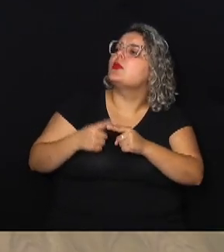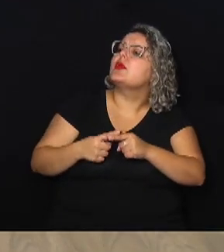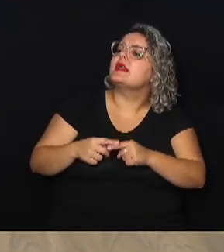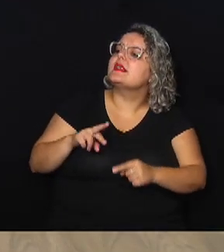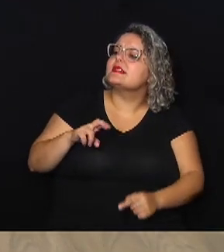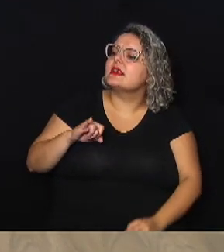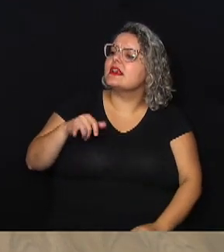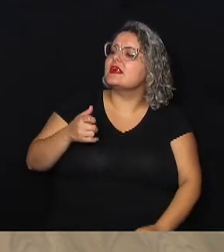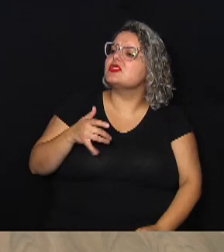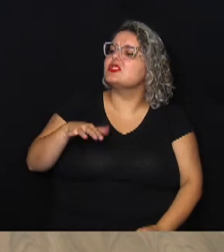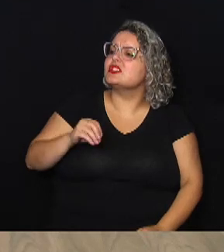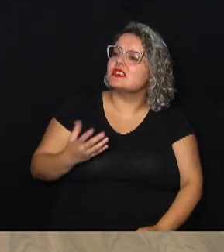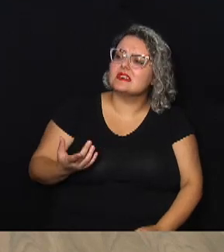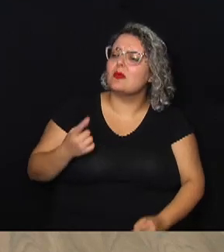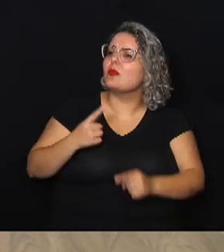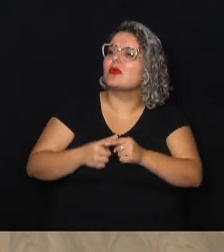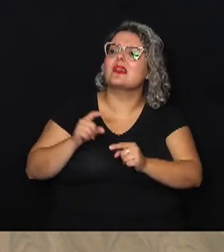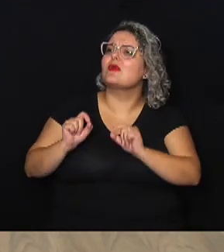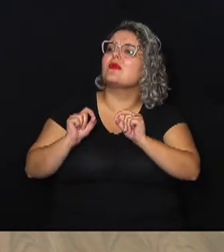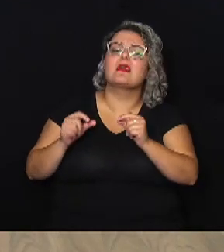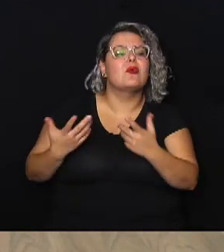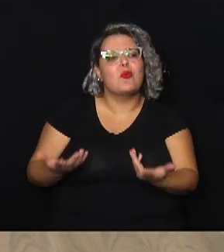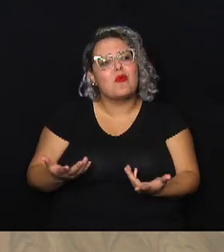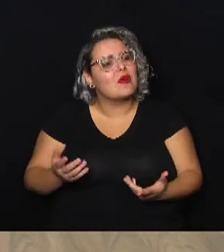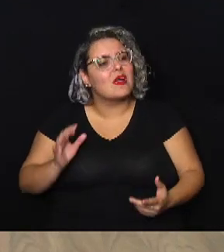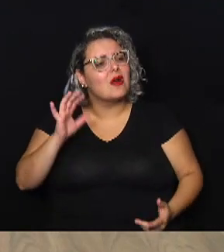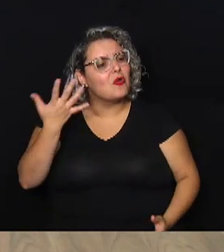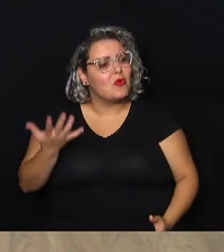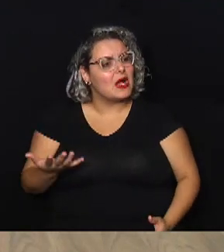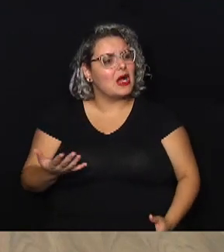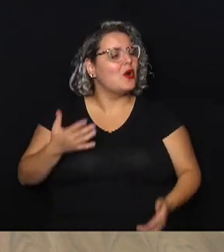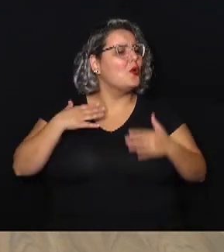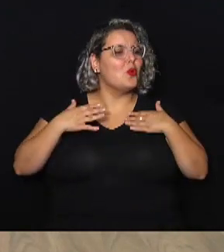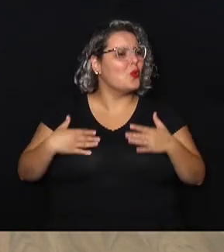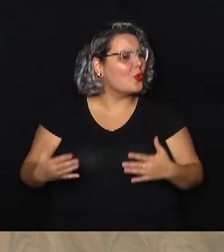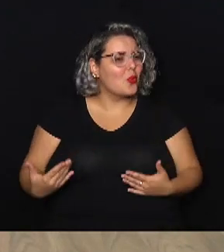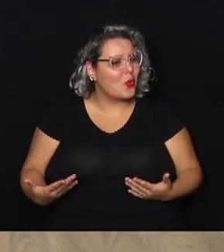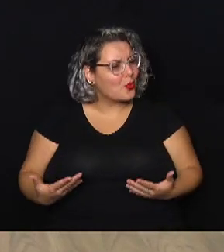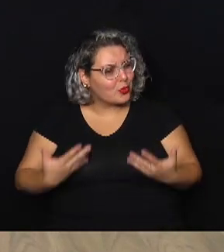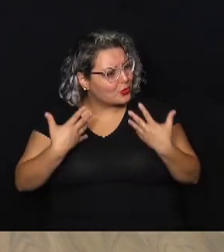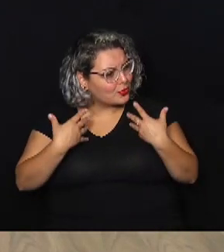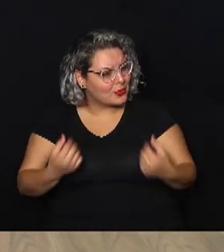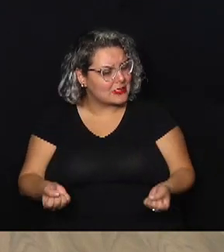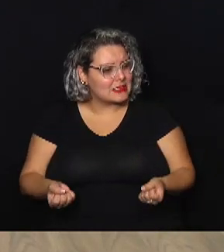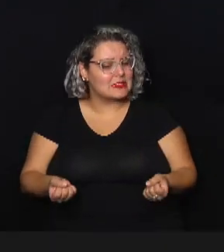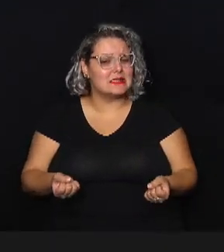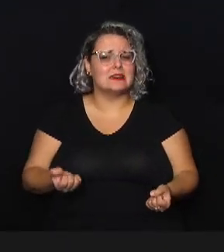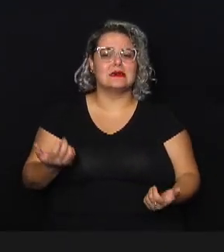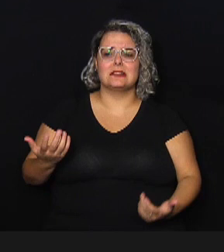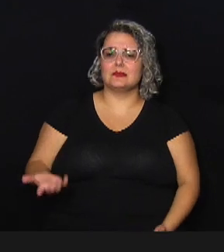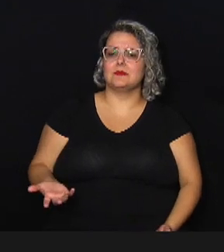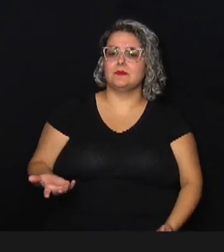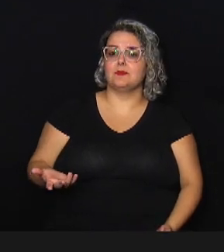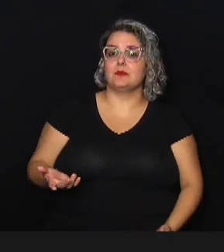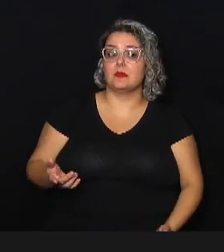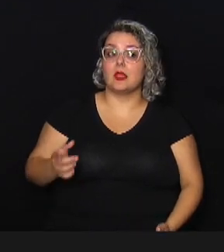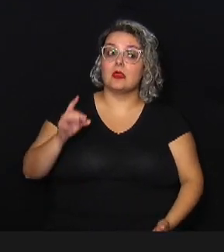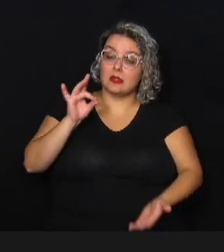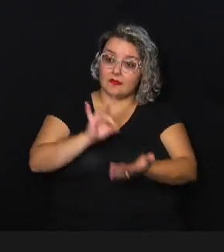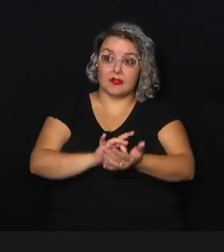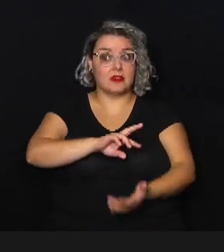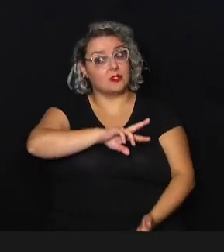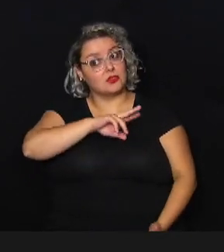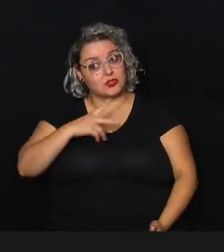Explica pra gente o porquê. O que acontece? O corpo não aceita? Na verdade, é o contrário. Tá?